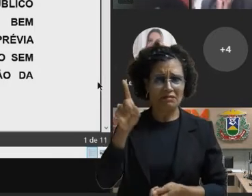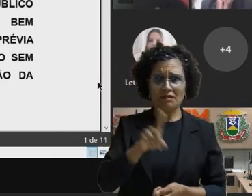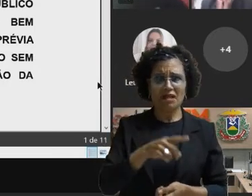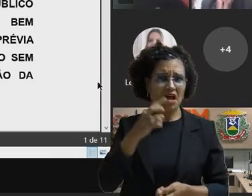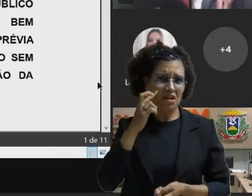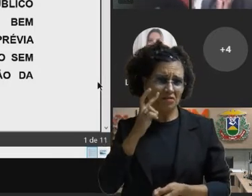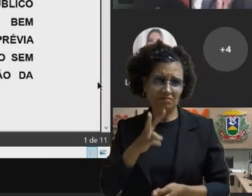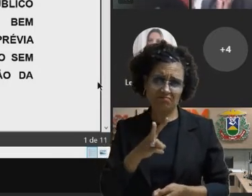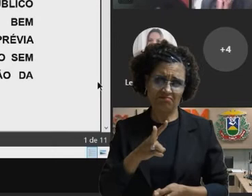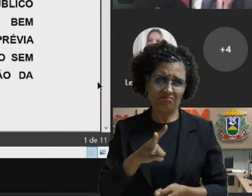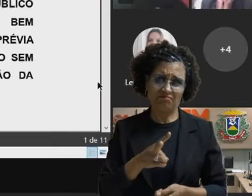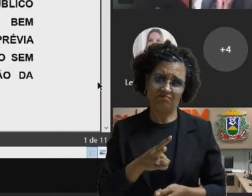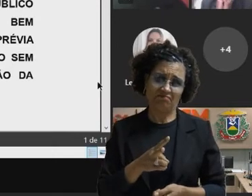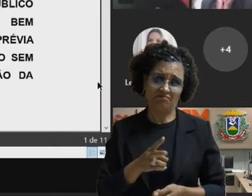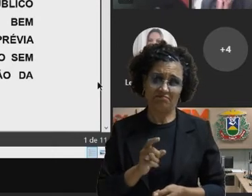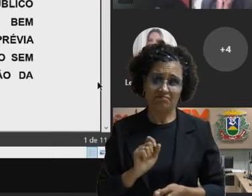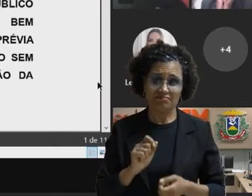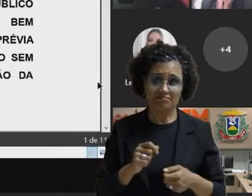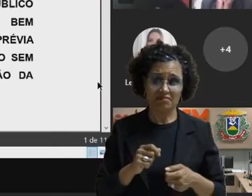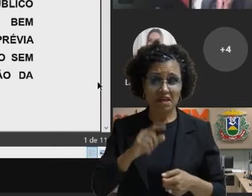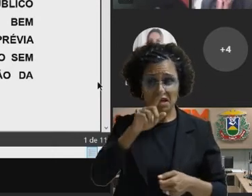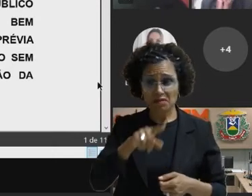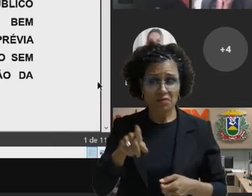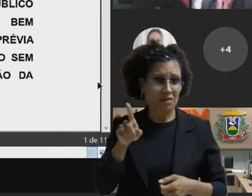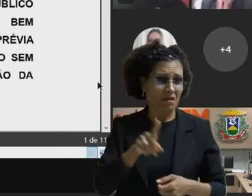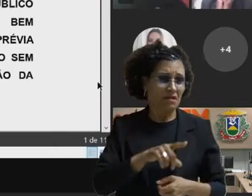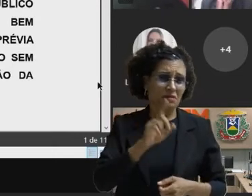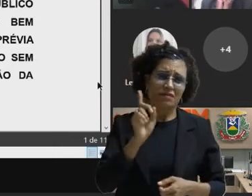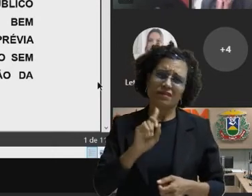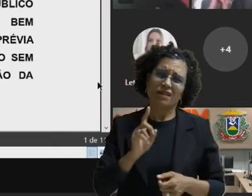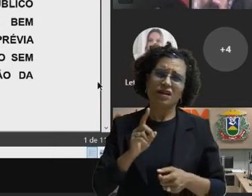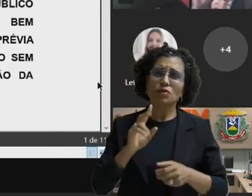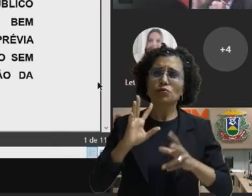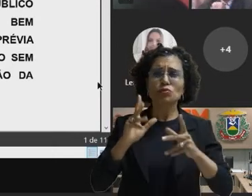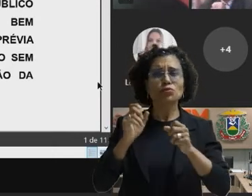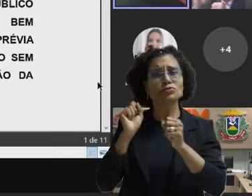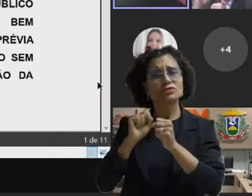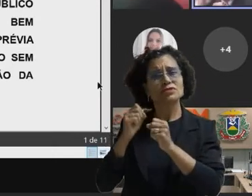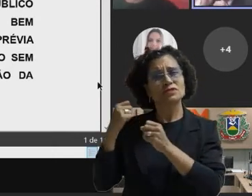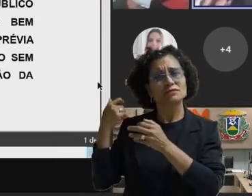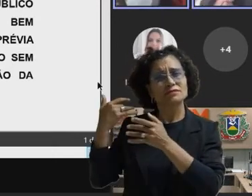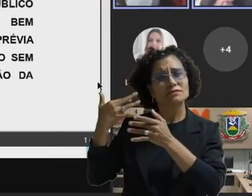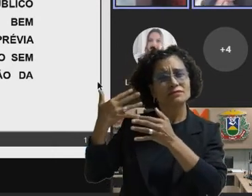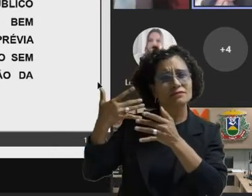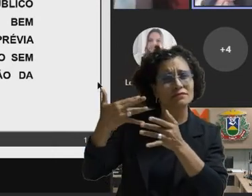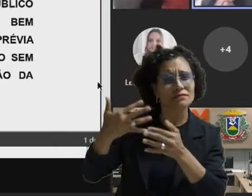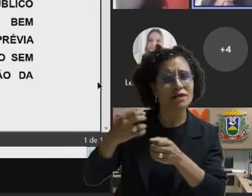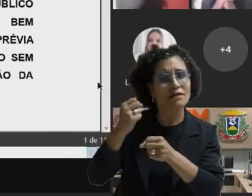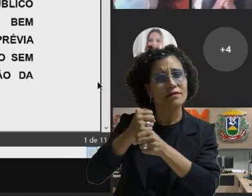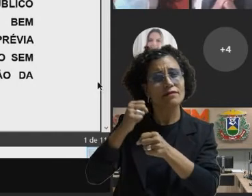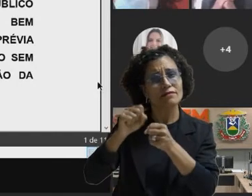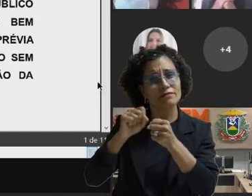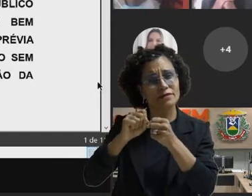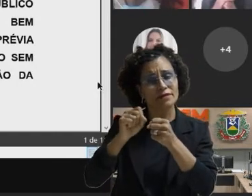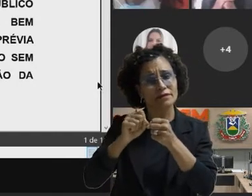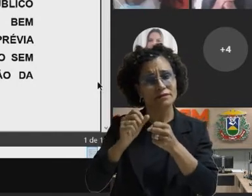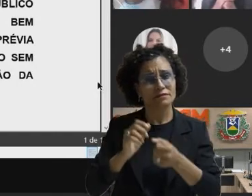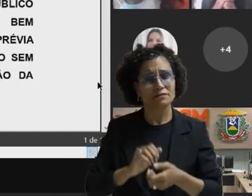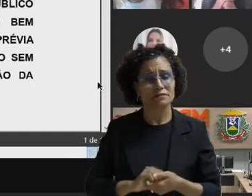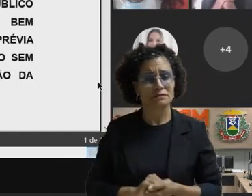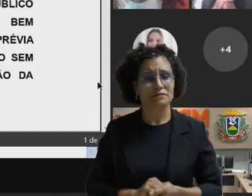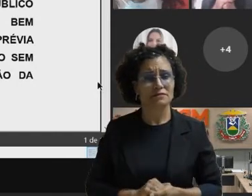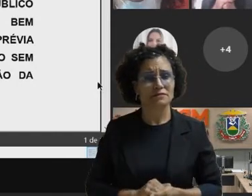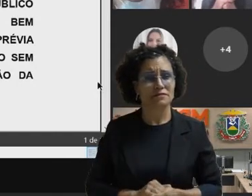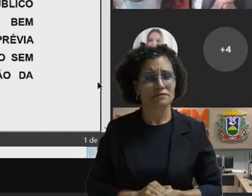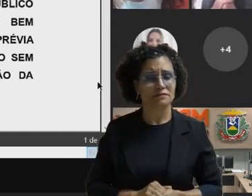tudo que foi feito. Não é um ato duplo? Senhor presidente. Doutor Edmilson.